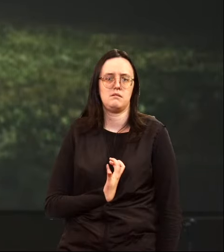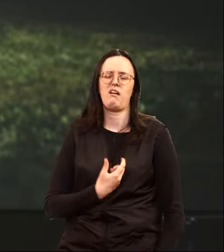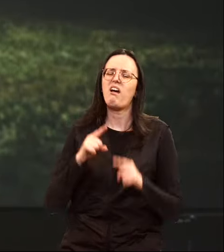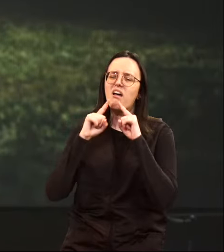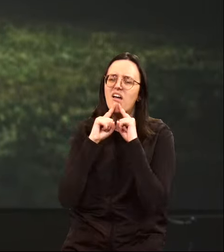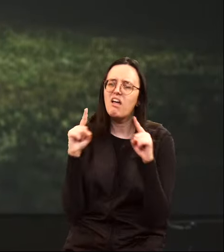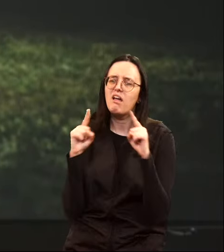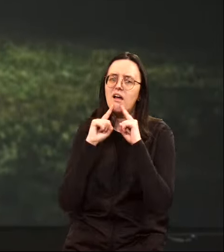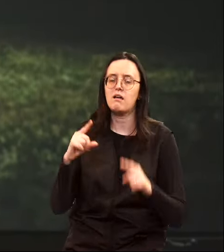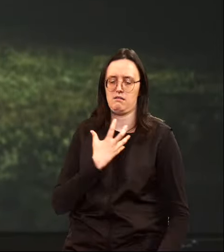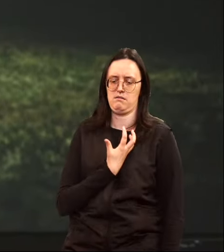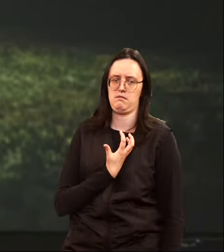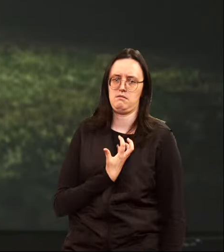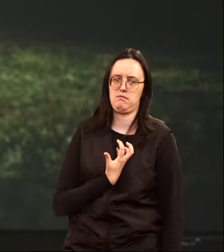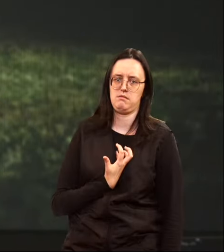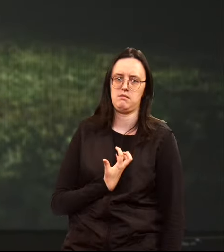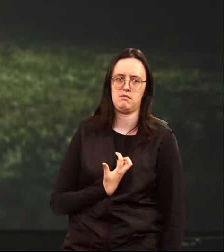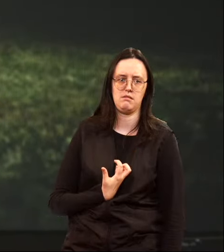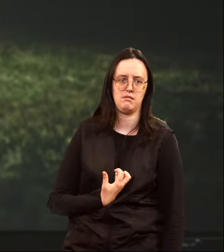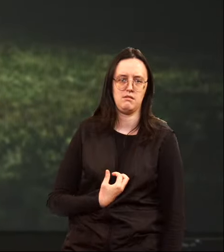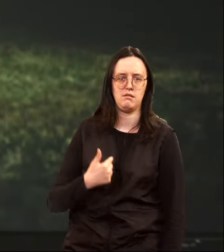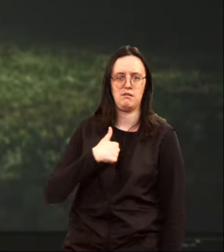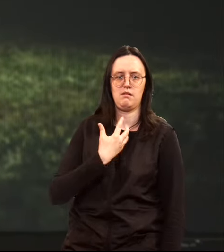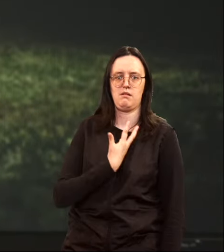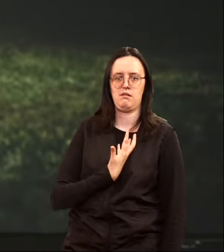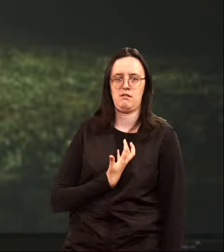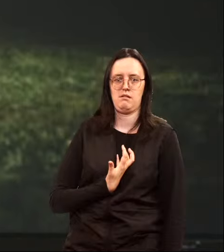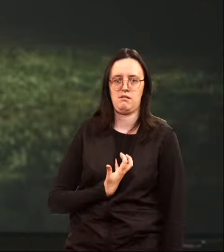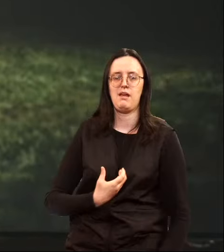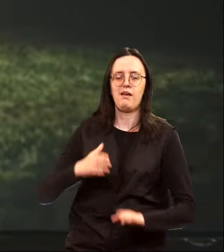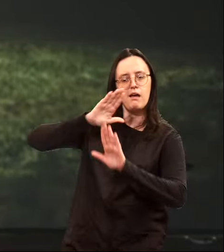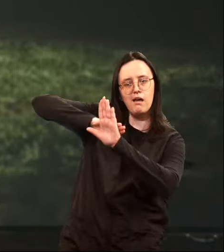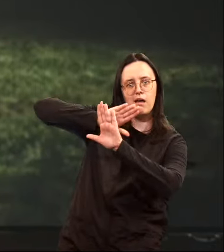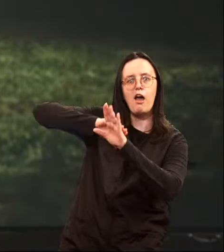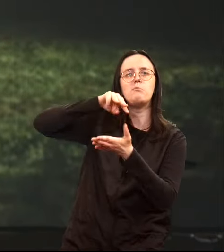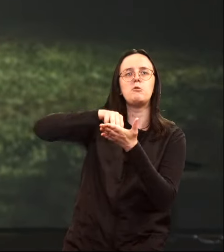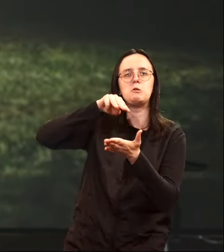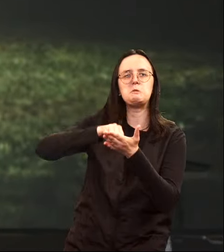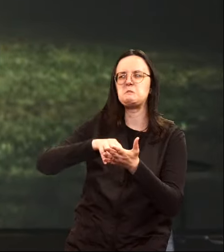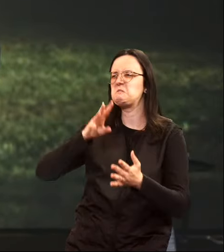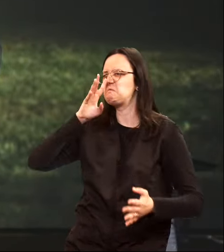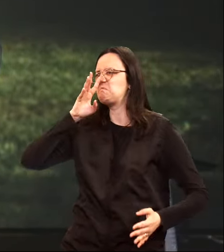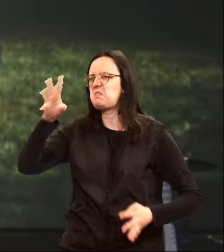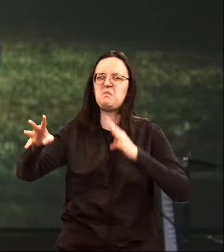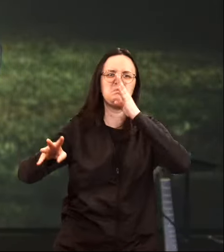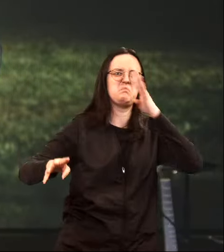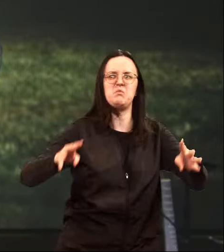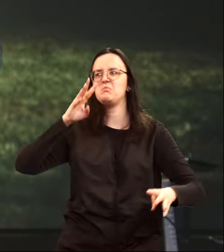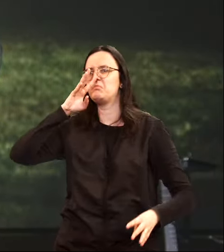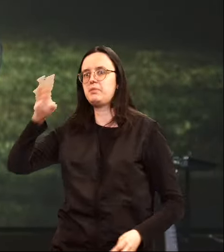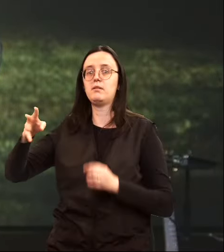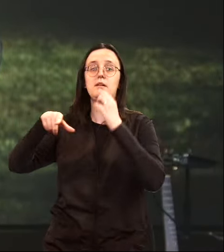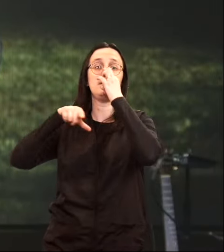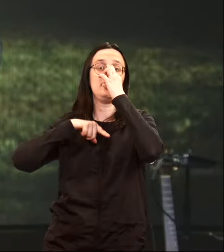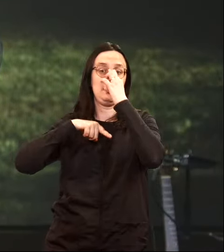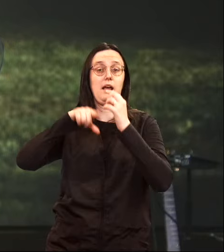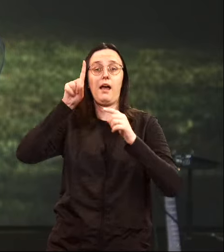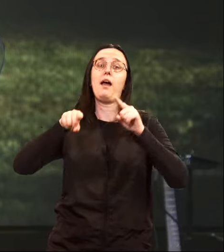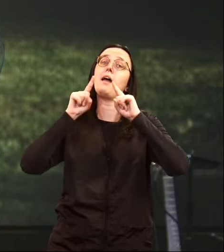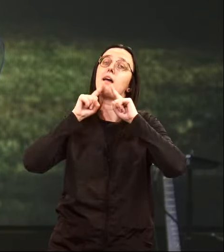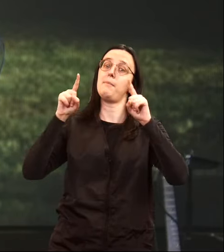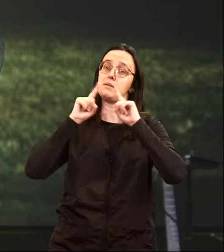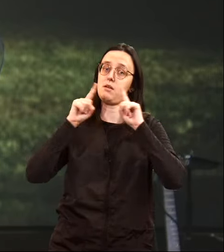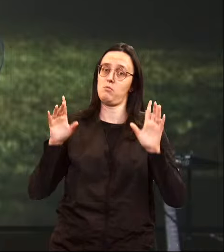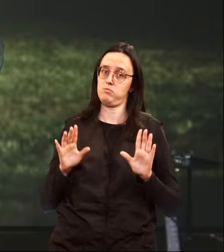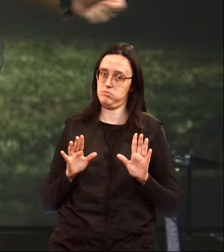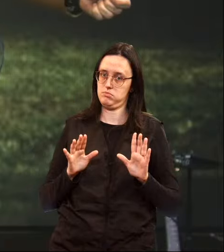murmurar ou lamentar-se com acusação. Esse é o sentido da murmuração.